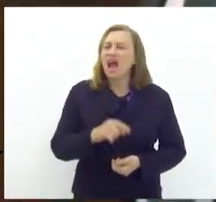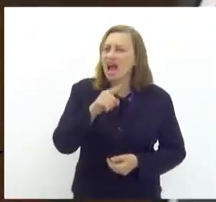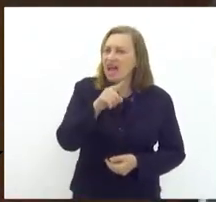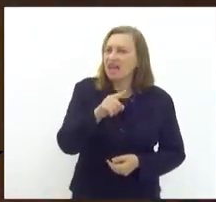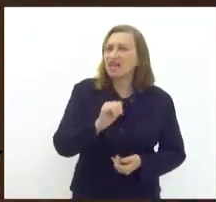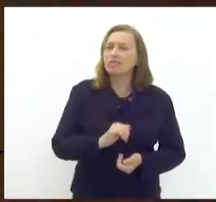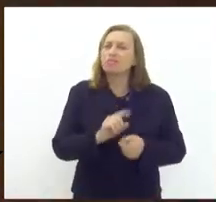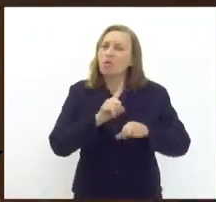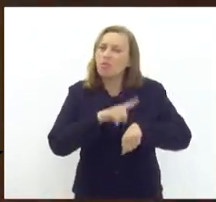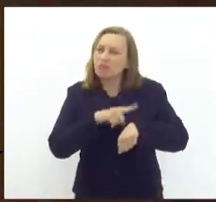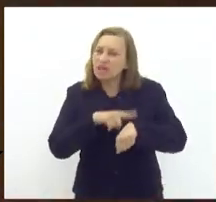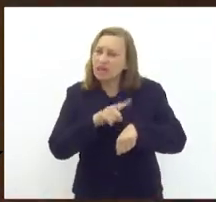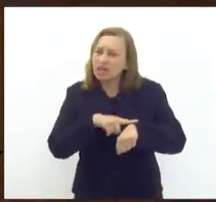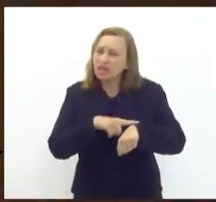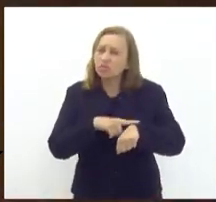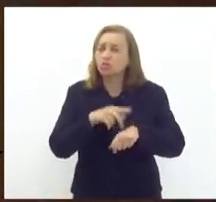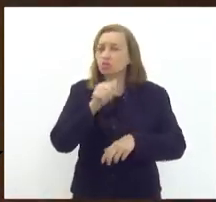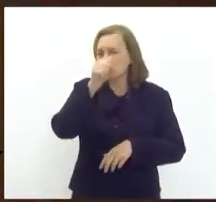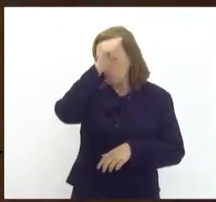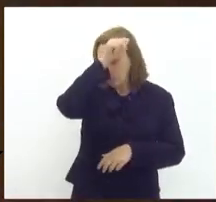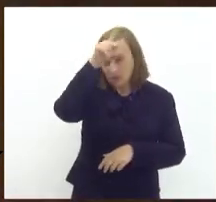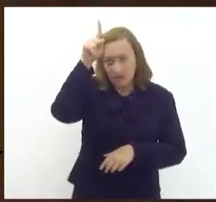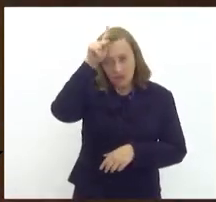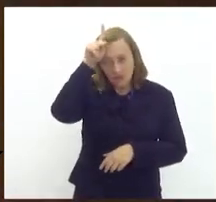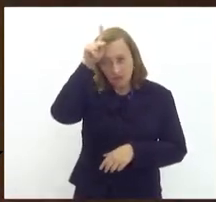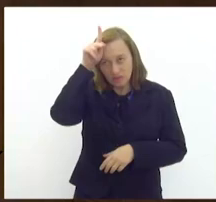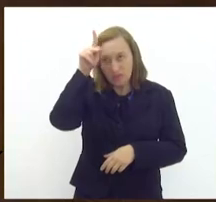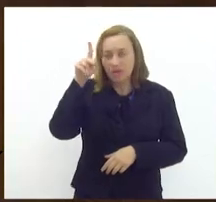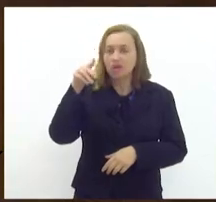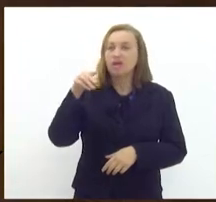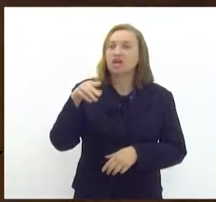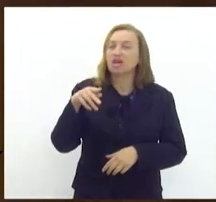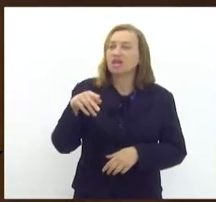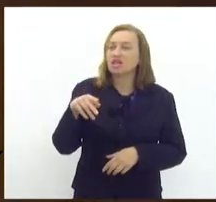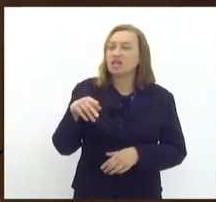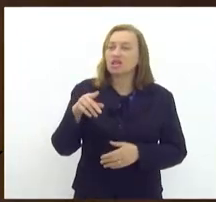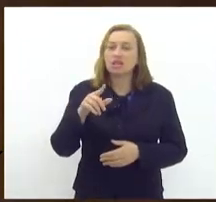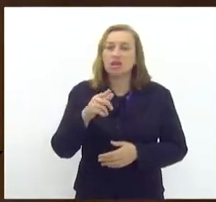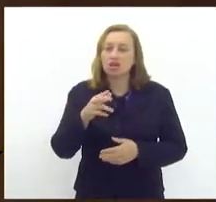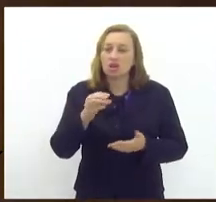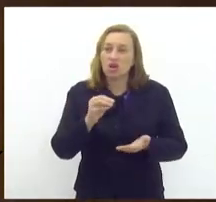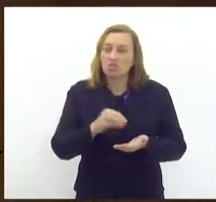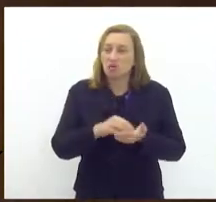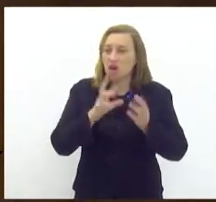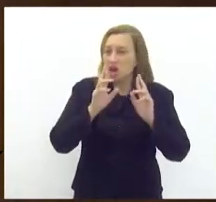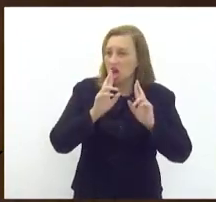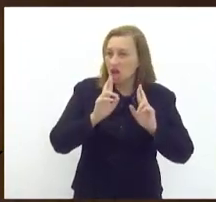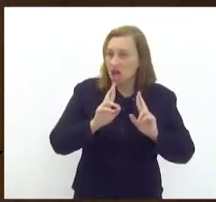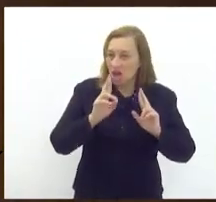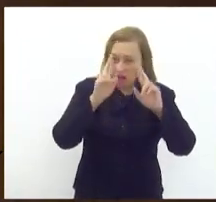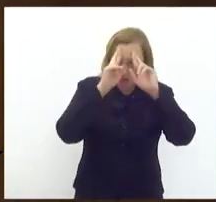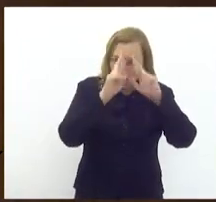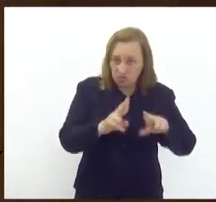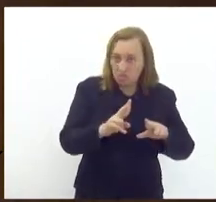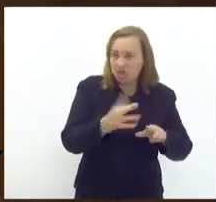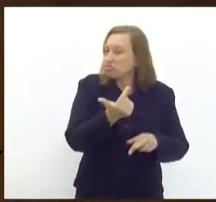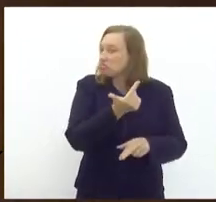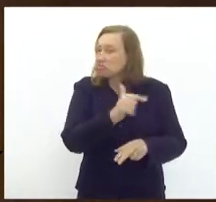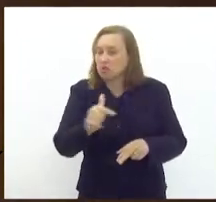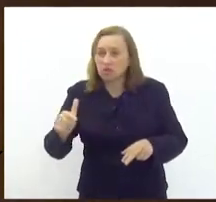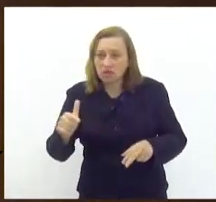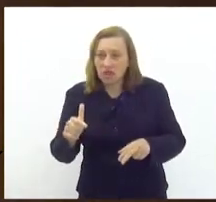passagem em que o prefeito foi misógino deselegante mal educado grosseiro